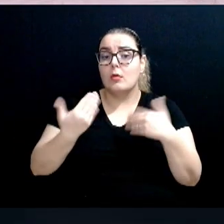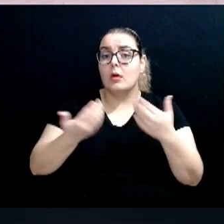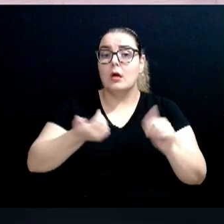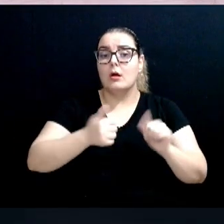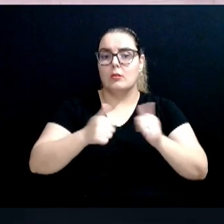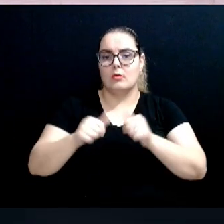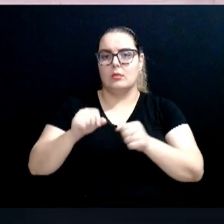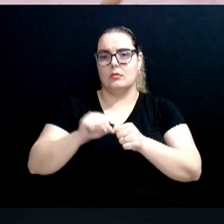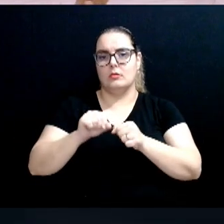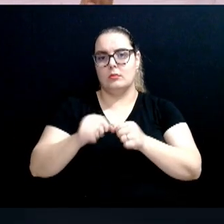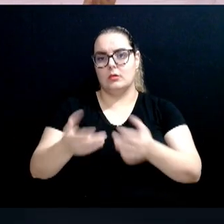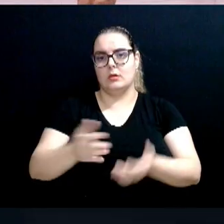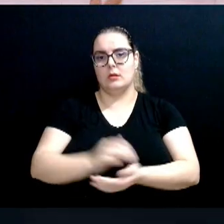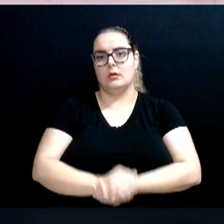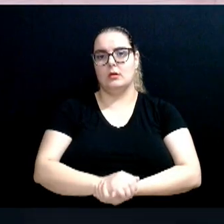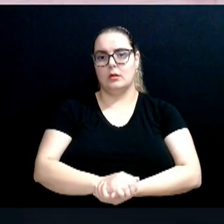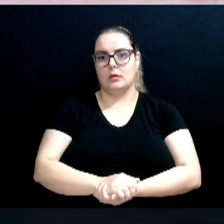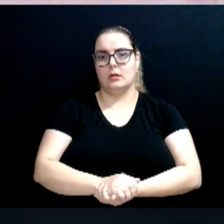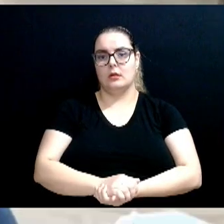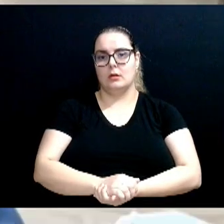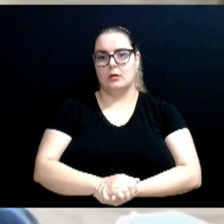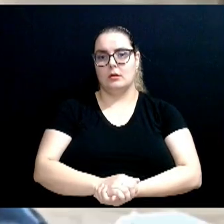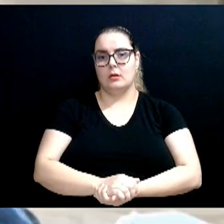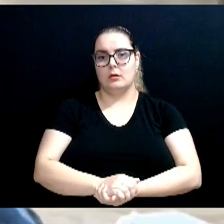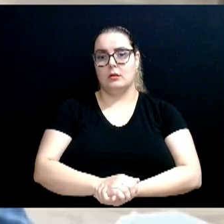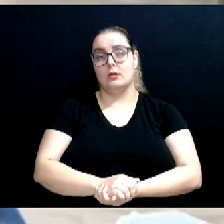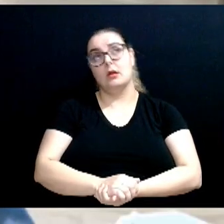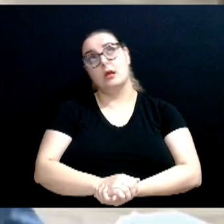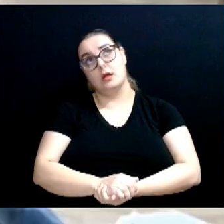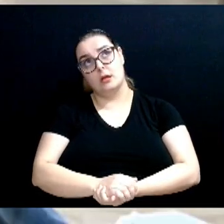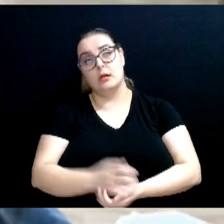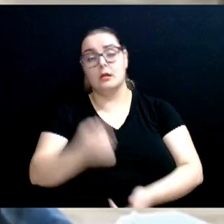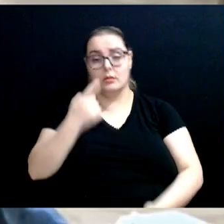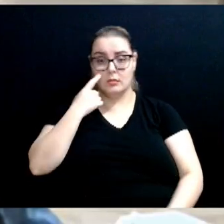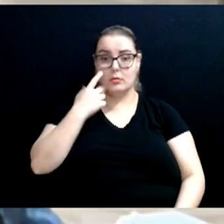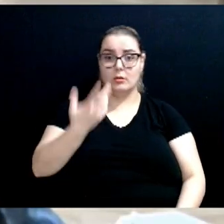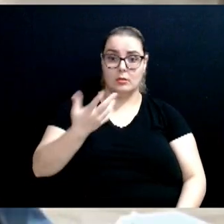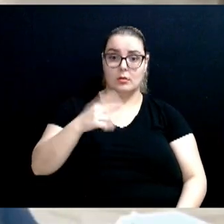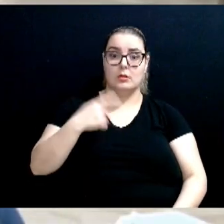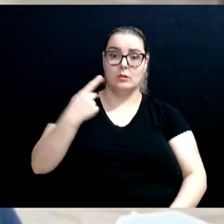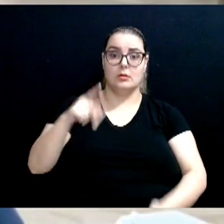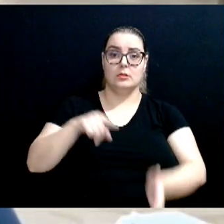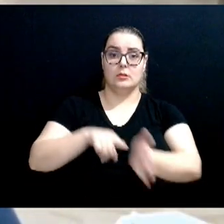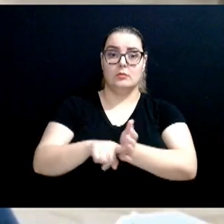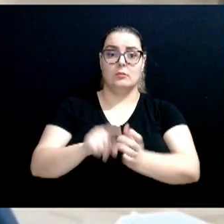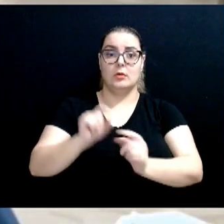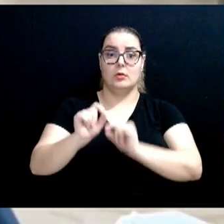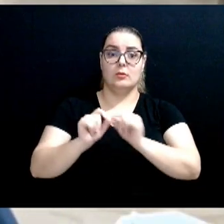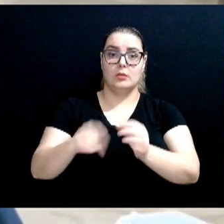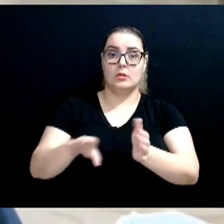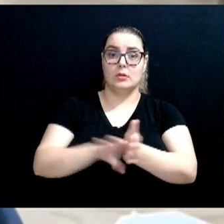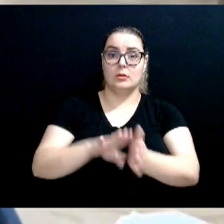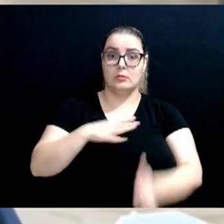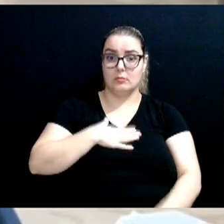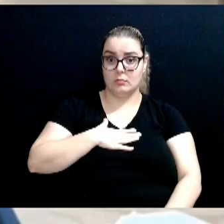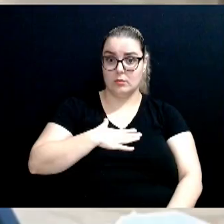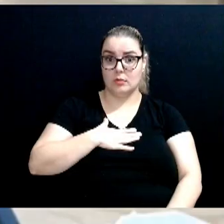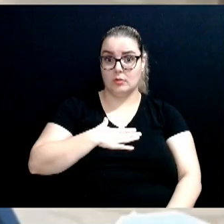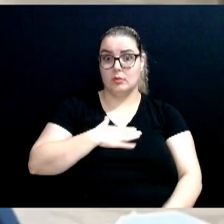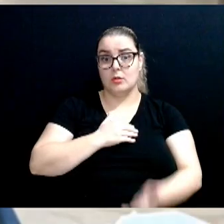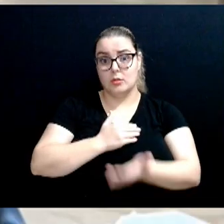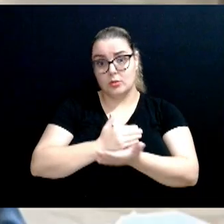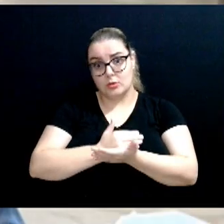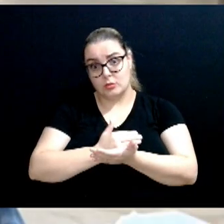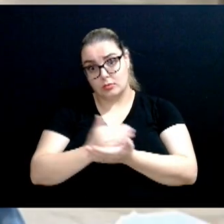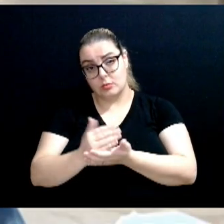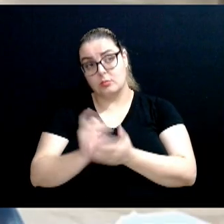aí? Olha, com essa sua pergunta, o que vem para mim é que, a princípio, provavelmente